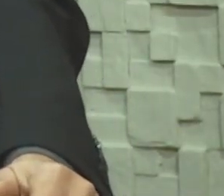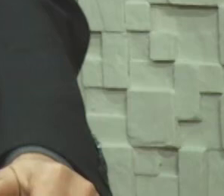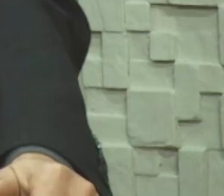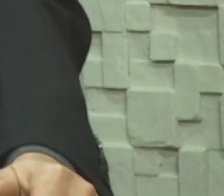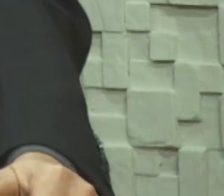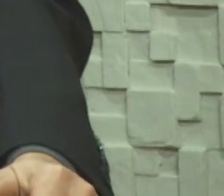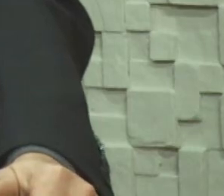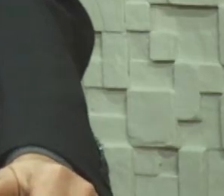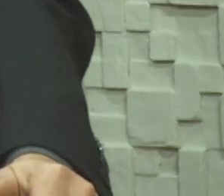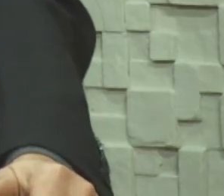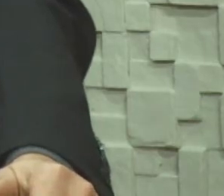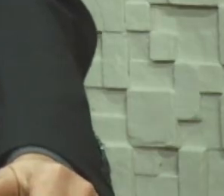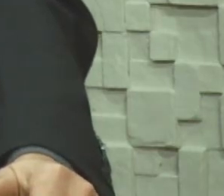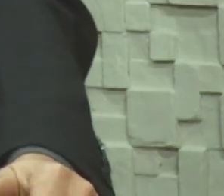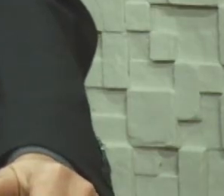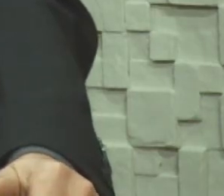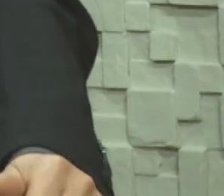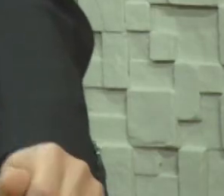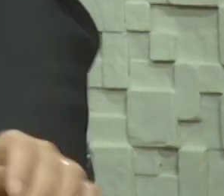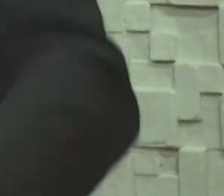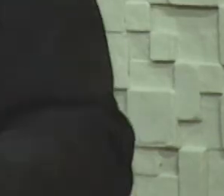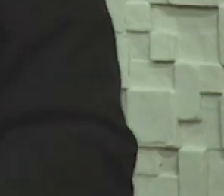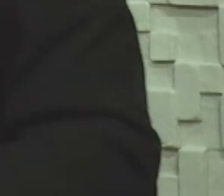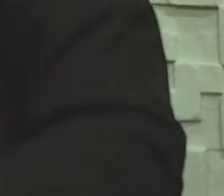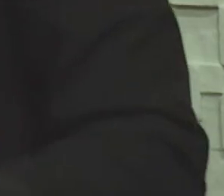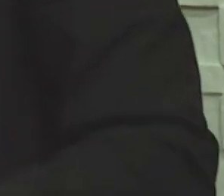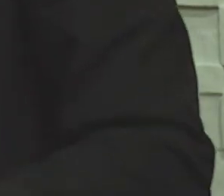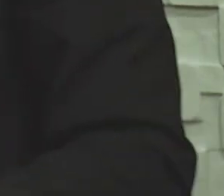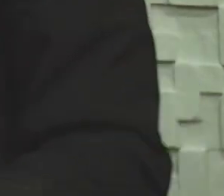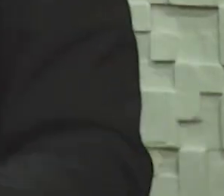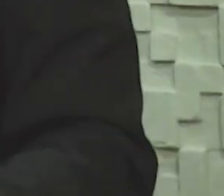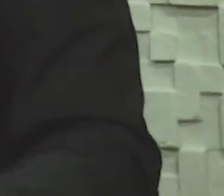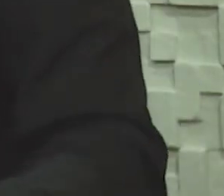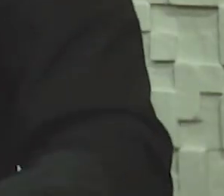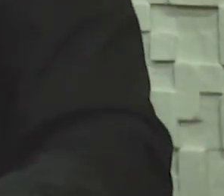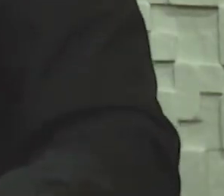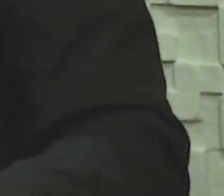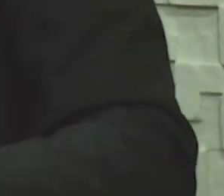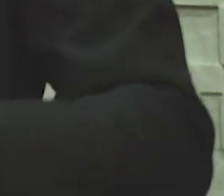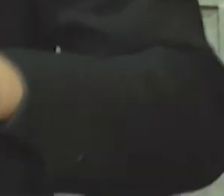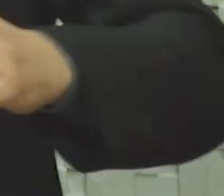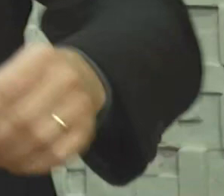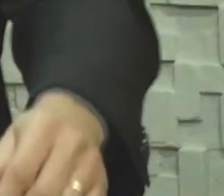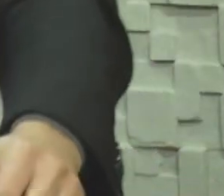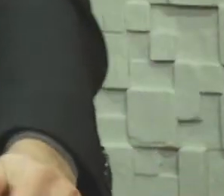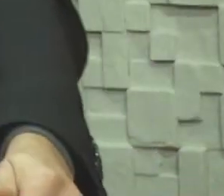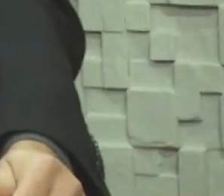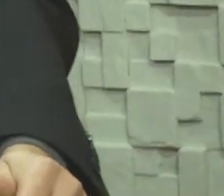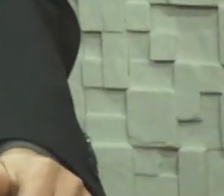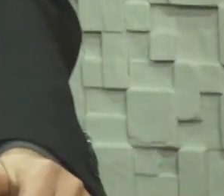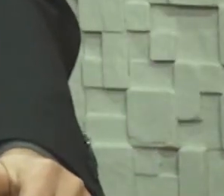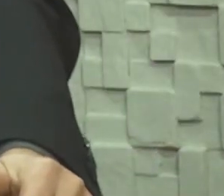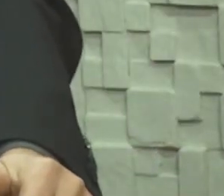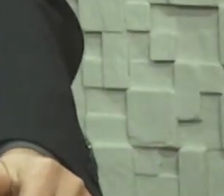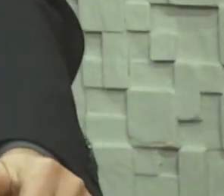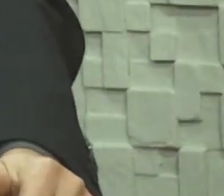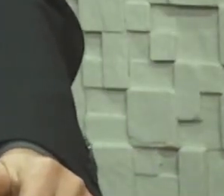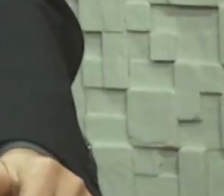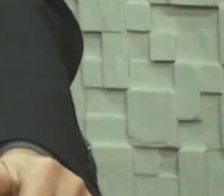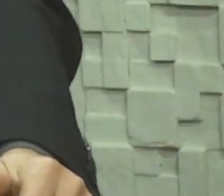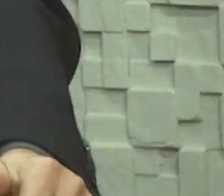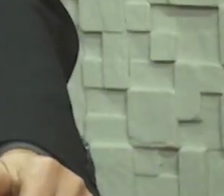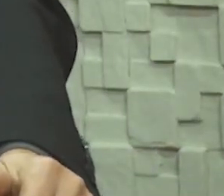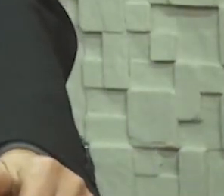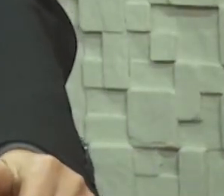abençoe e o meu pedido lá o 255 com relação a rua José Alamano ali no bairro Santa